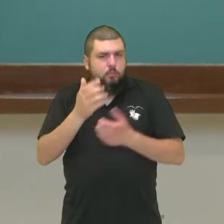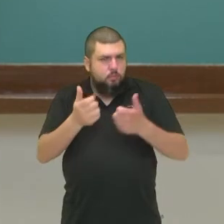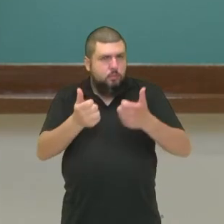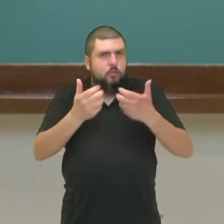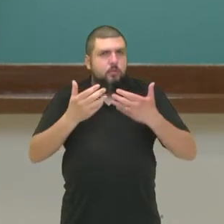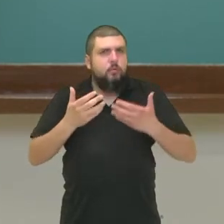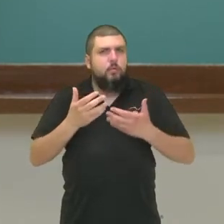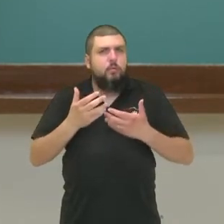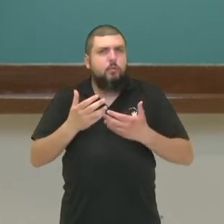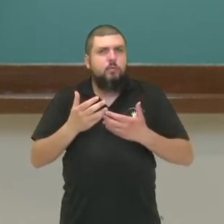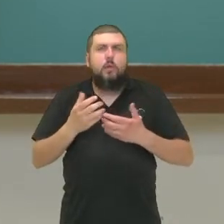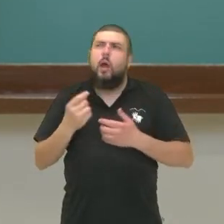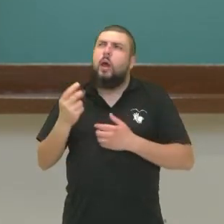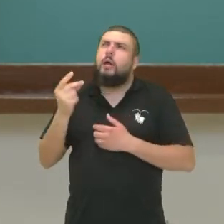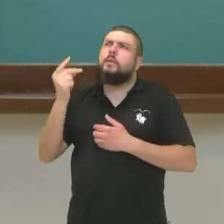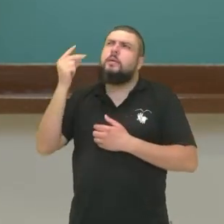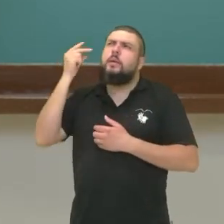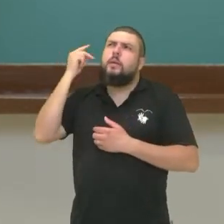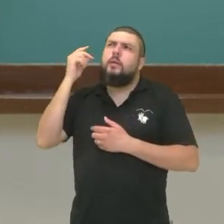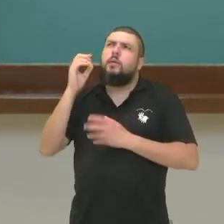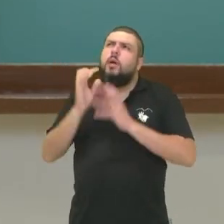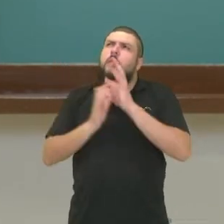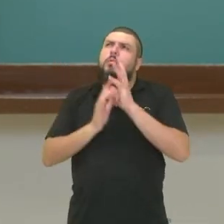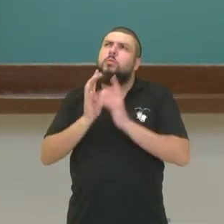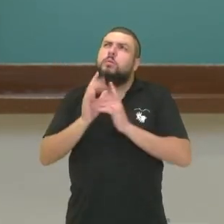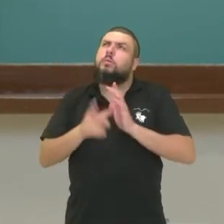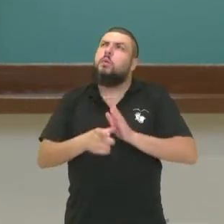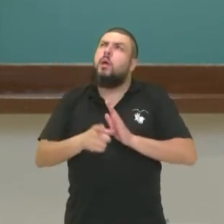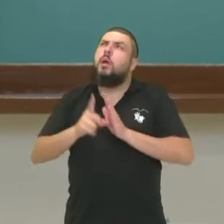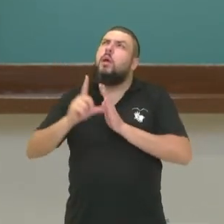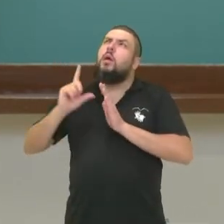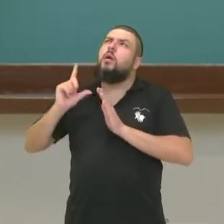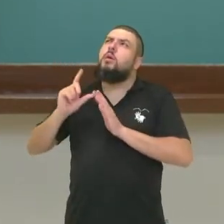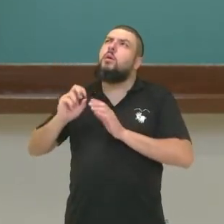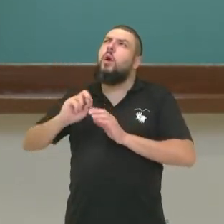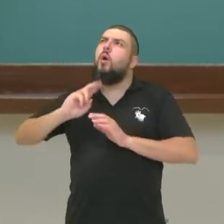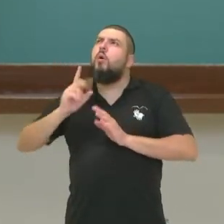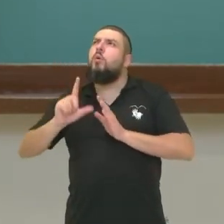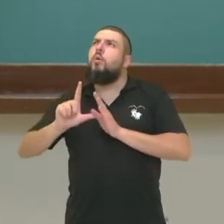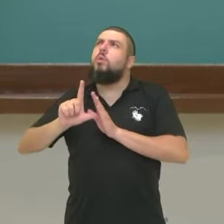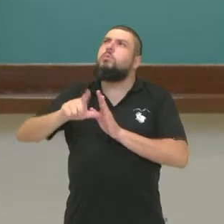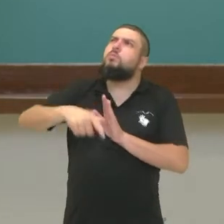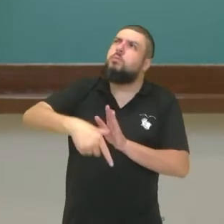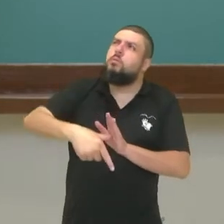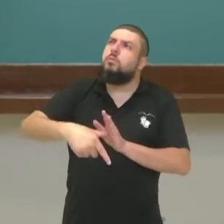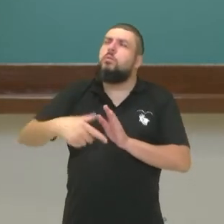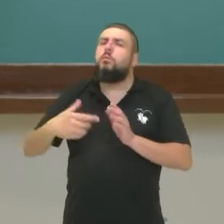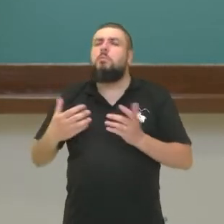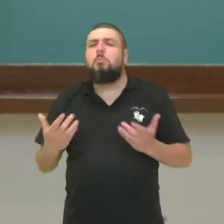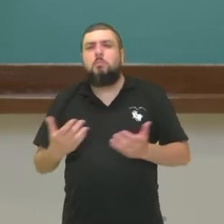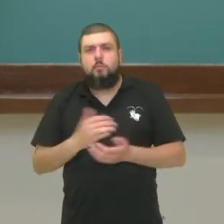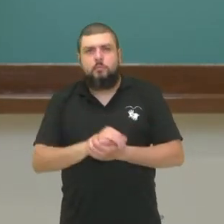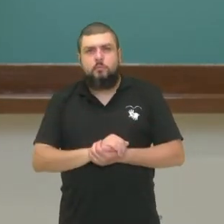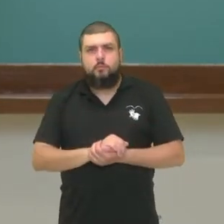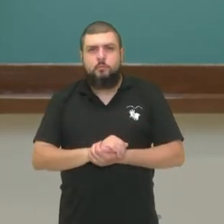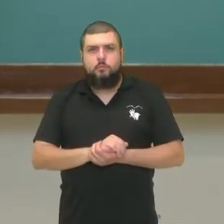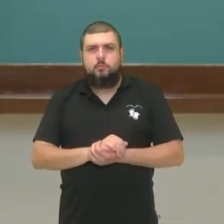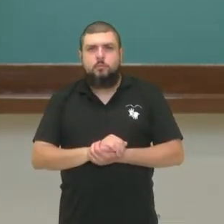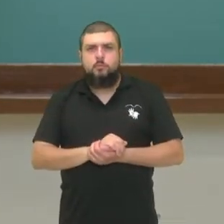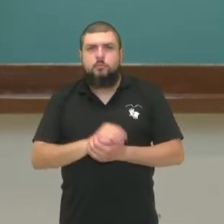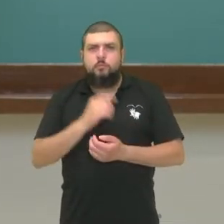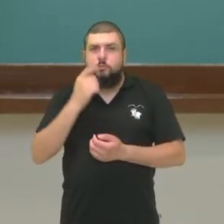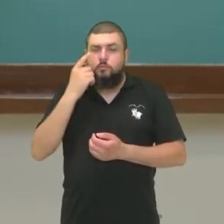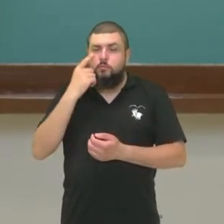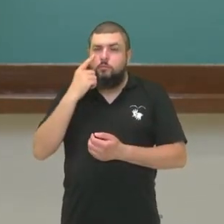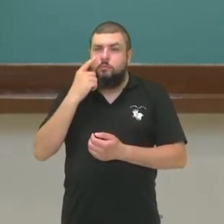a dançar antes de Cristo, depois de Cristo? Qual é a sua opinião? Vamos ver se você acertou ou